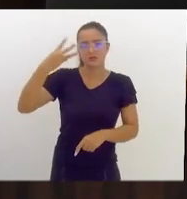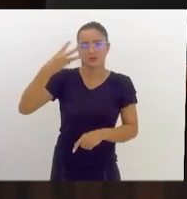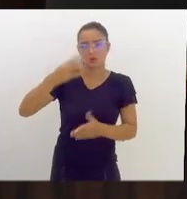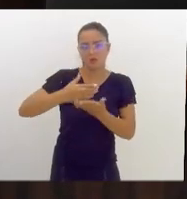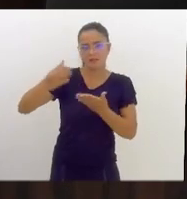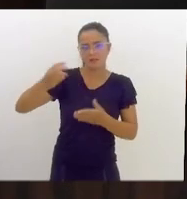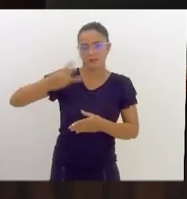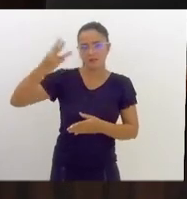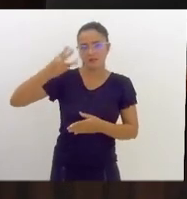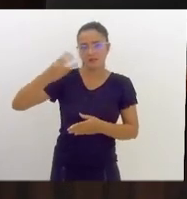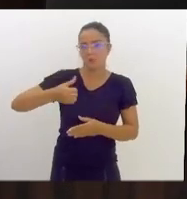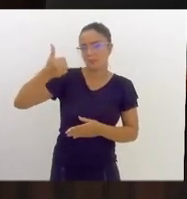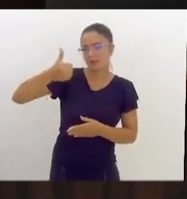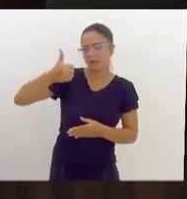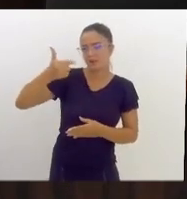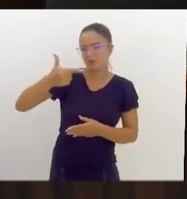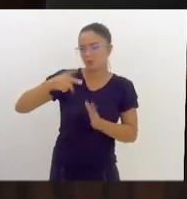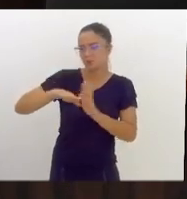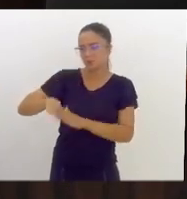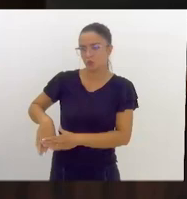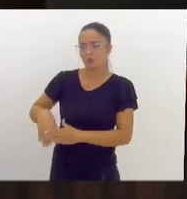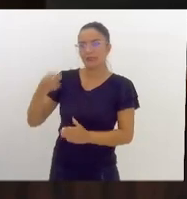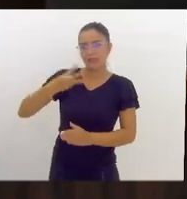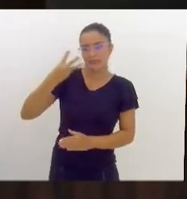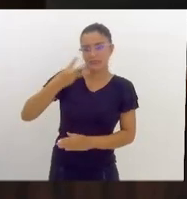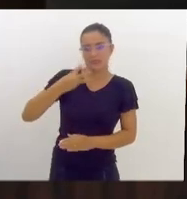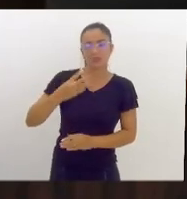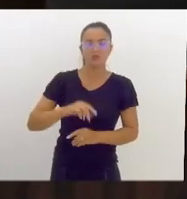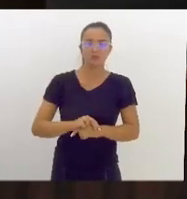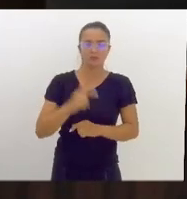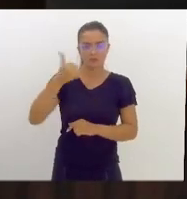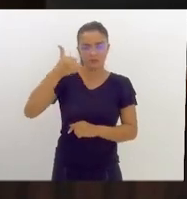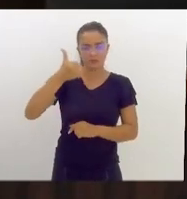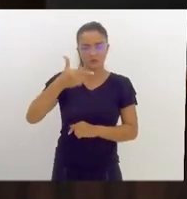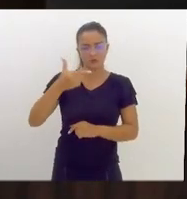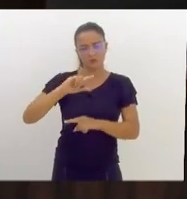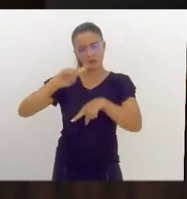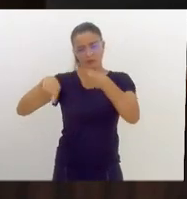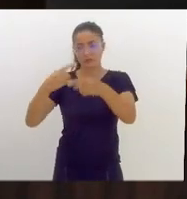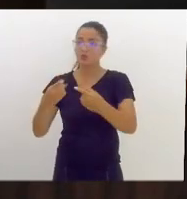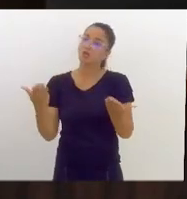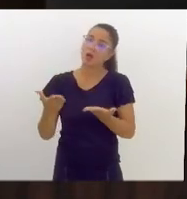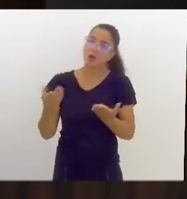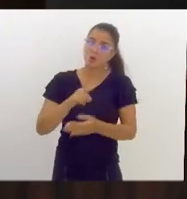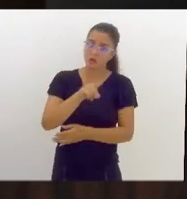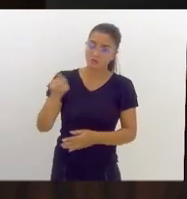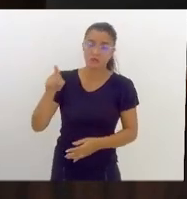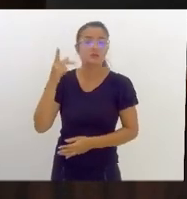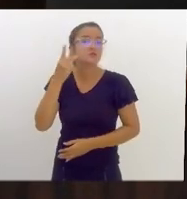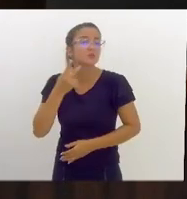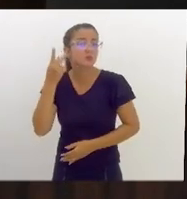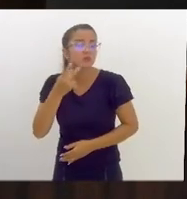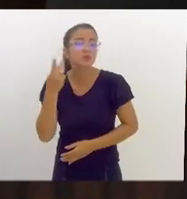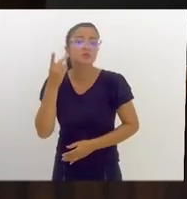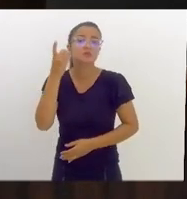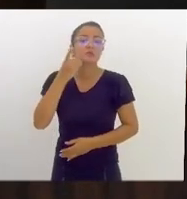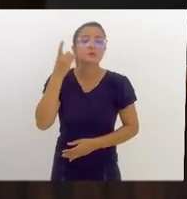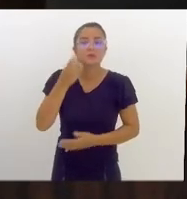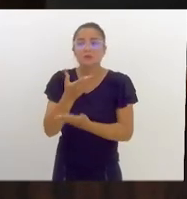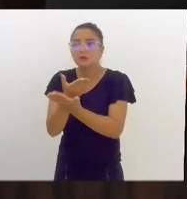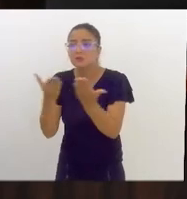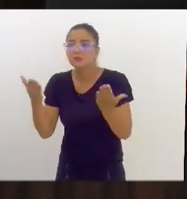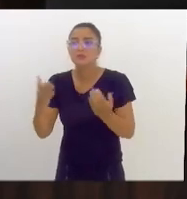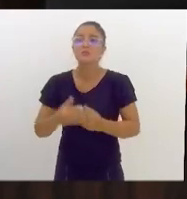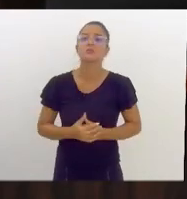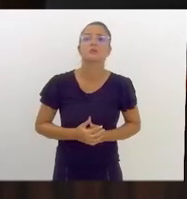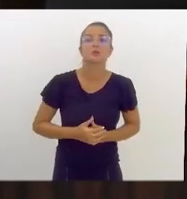mas aí eu submeto aos parlamentares presentes se concordam ou não concordam. Deputado